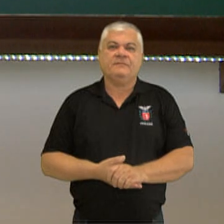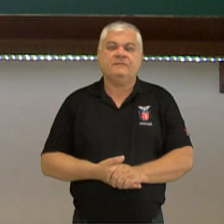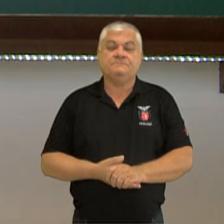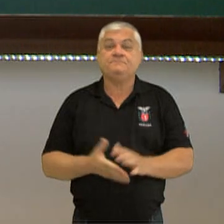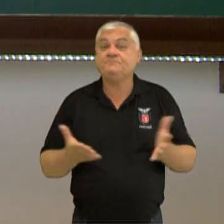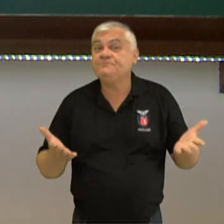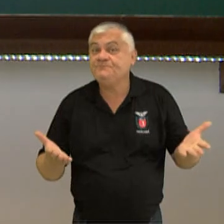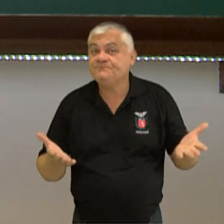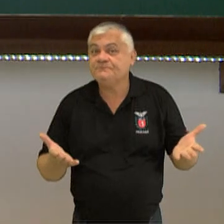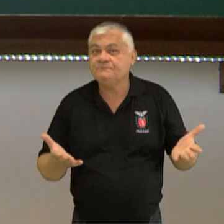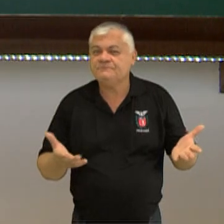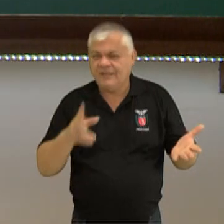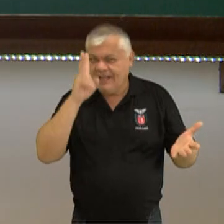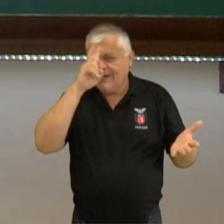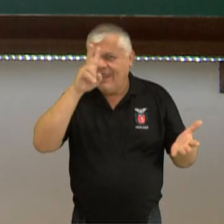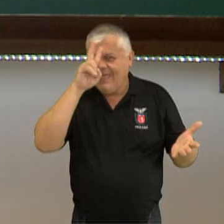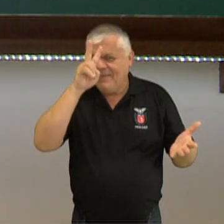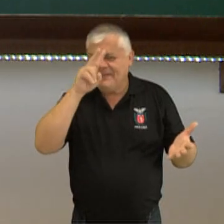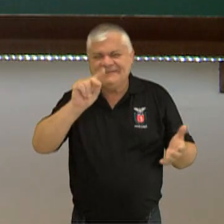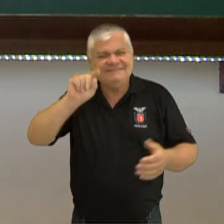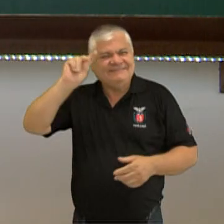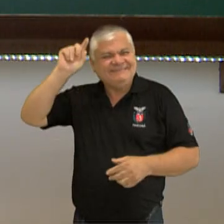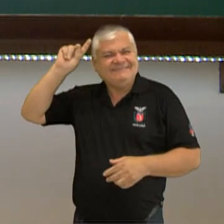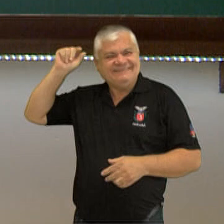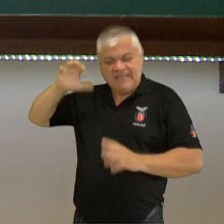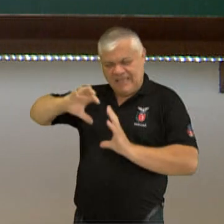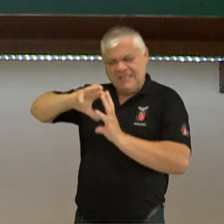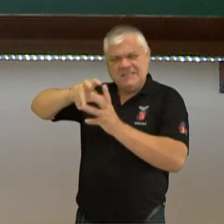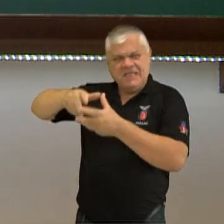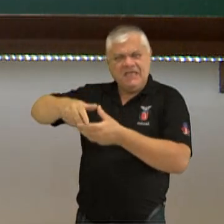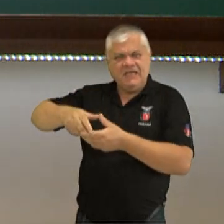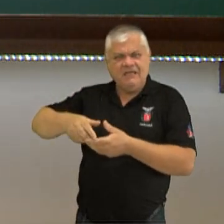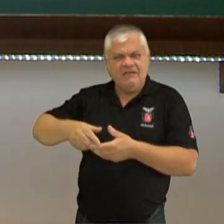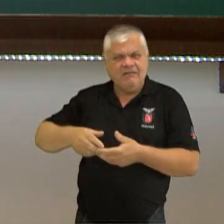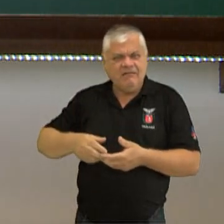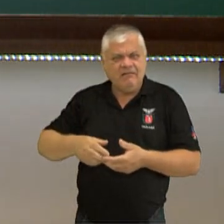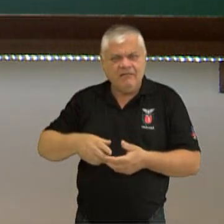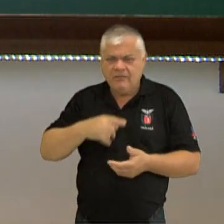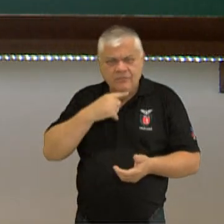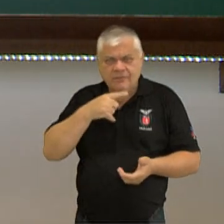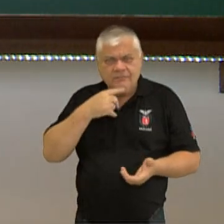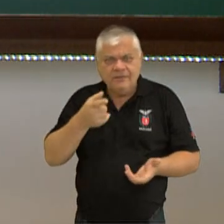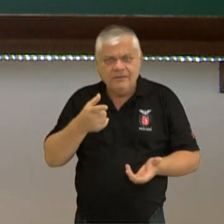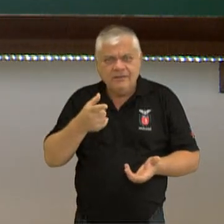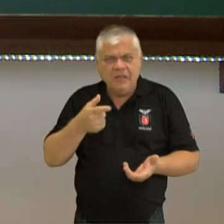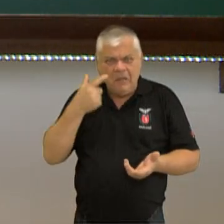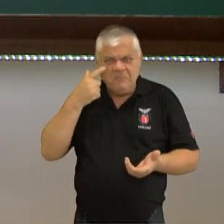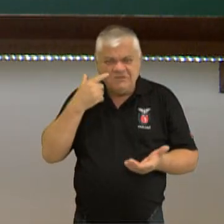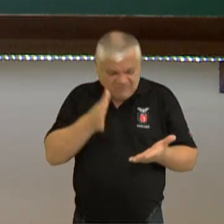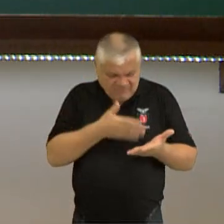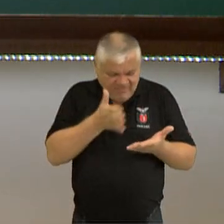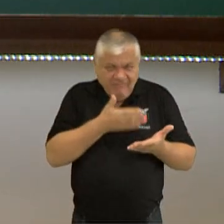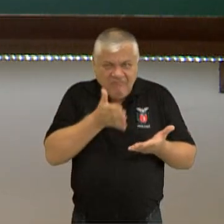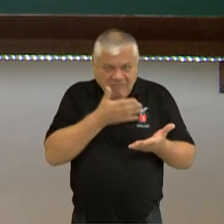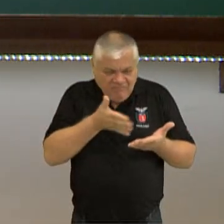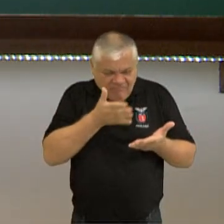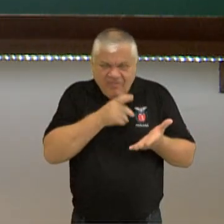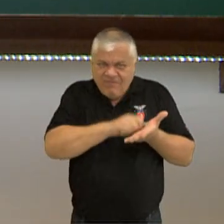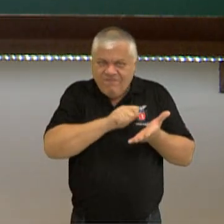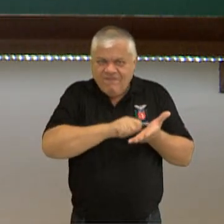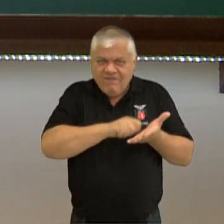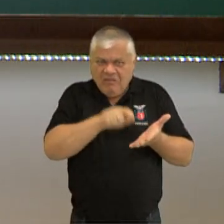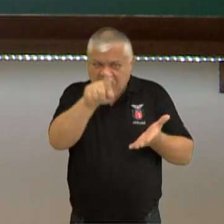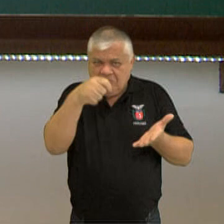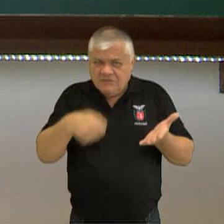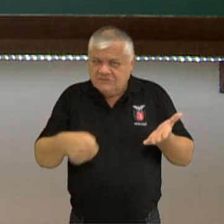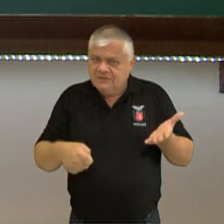E aí, você relembrou como era a Terra primitiva? Não? Teve que voltar no caderno para aquelas anotações que